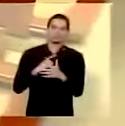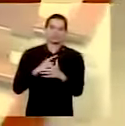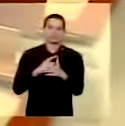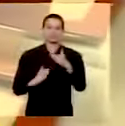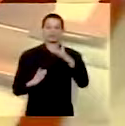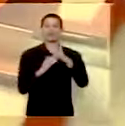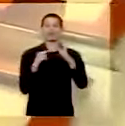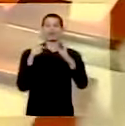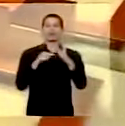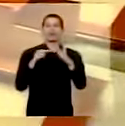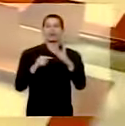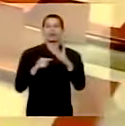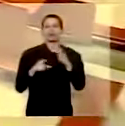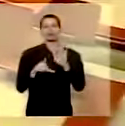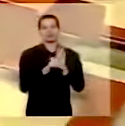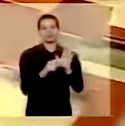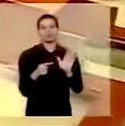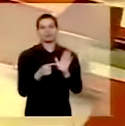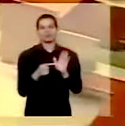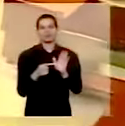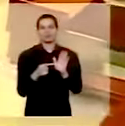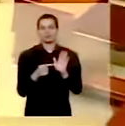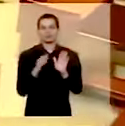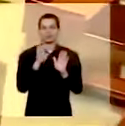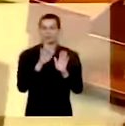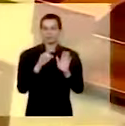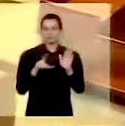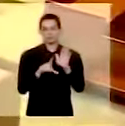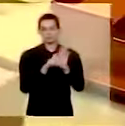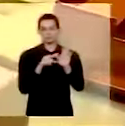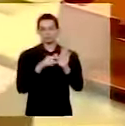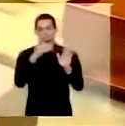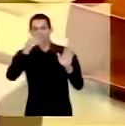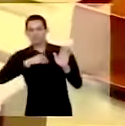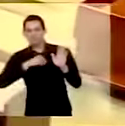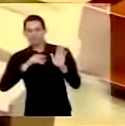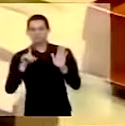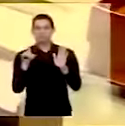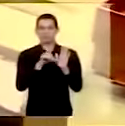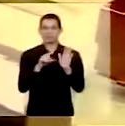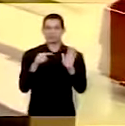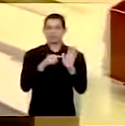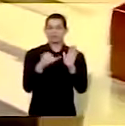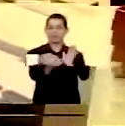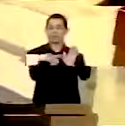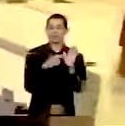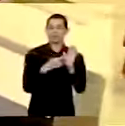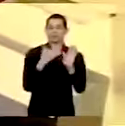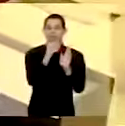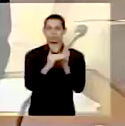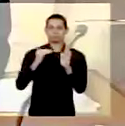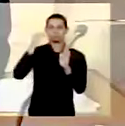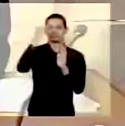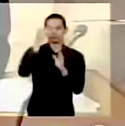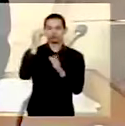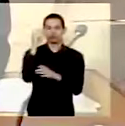é exatamente a lei. Mas ao invés de enfraquecê-lo, é a substância que lhe dá autoridade